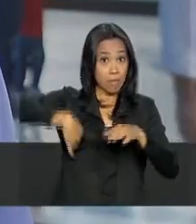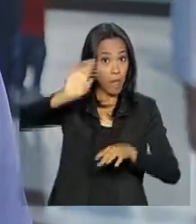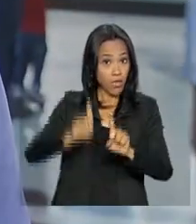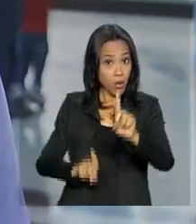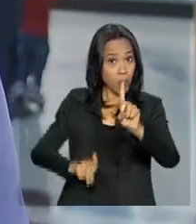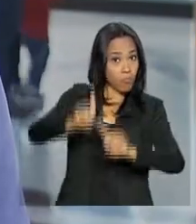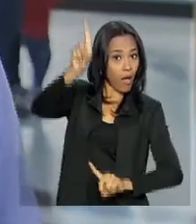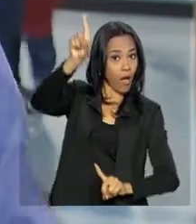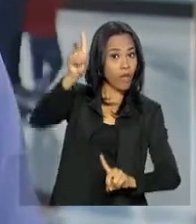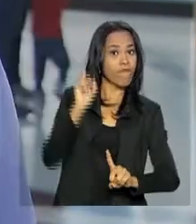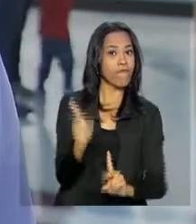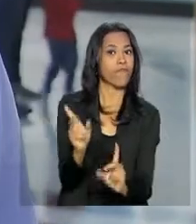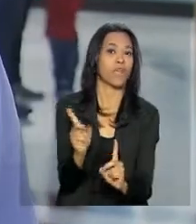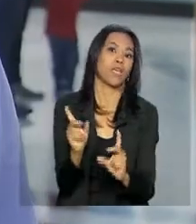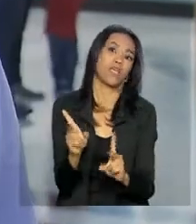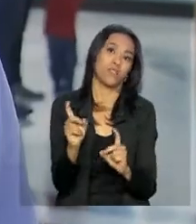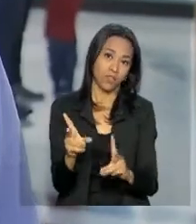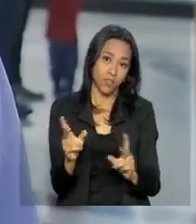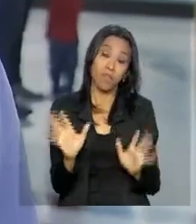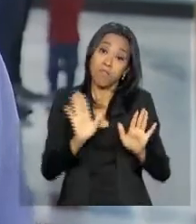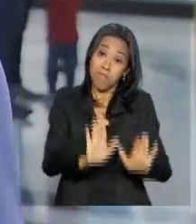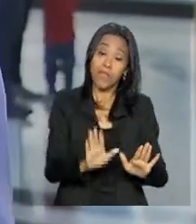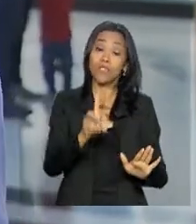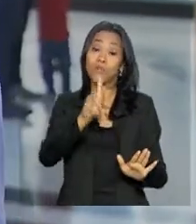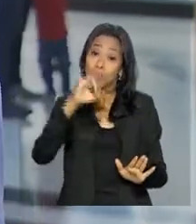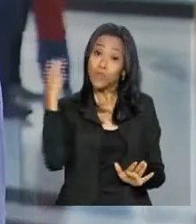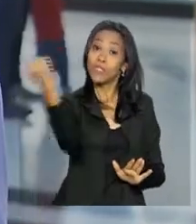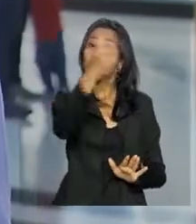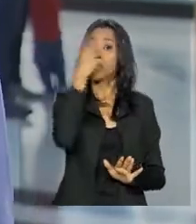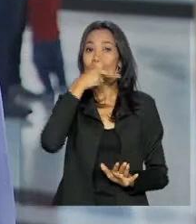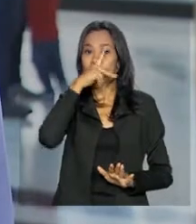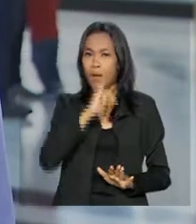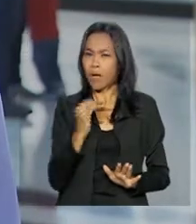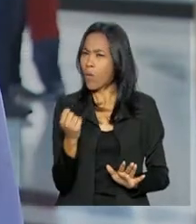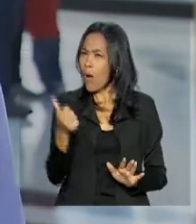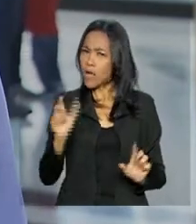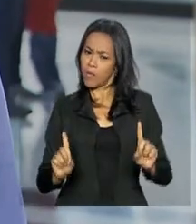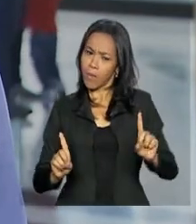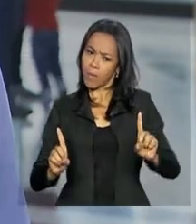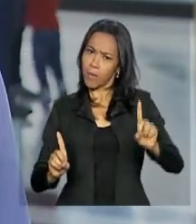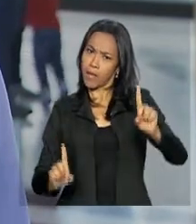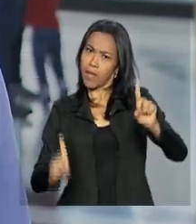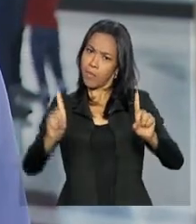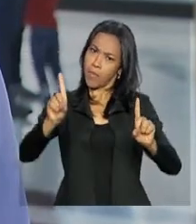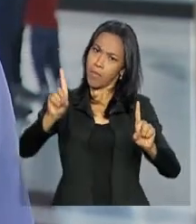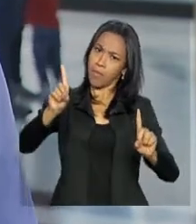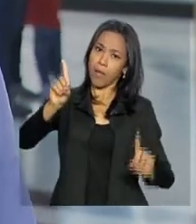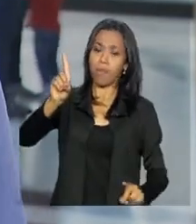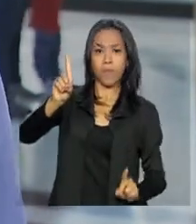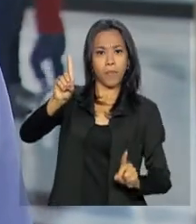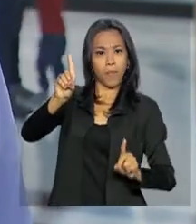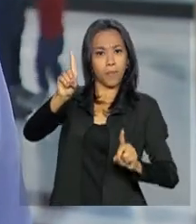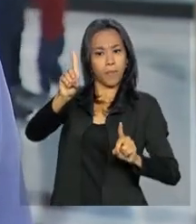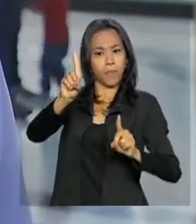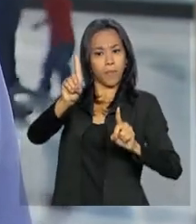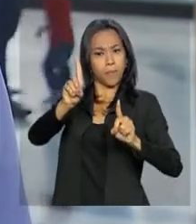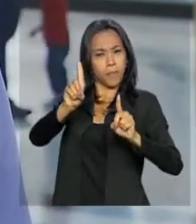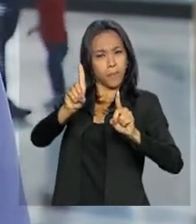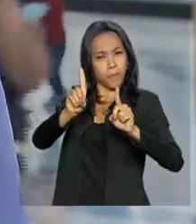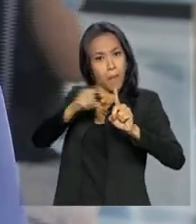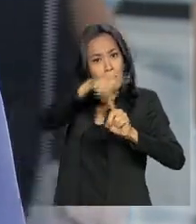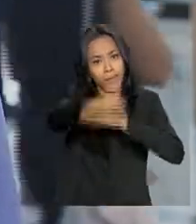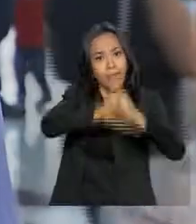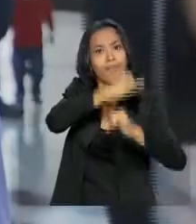comemorativas mas neste dia dos pais estão quase empatados com as lojas online e quem está pensando em comprar